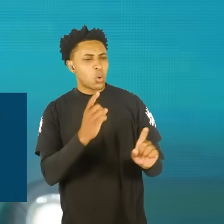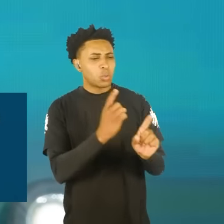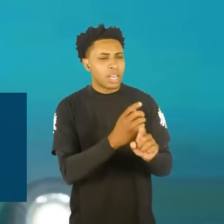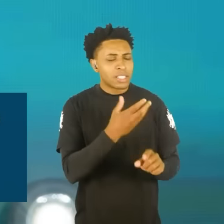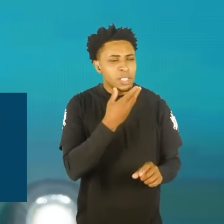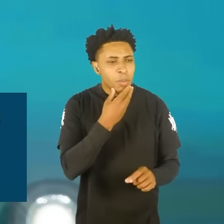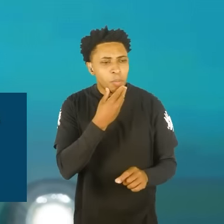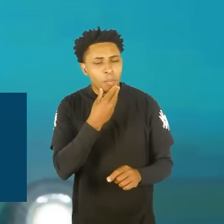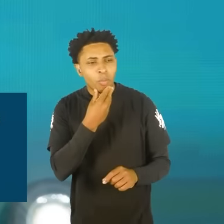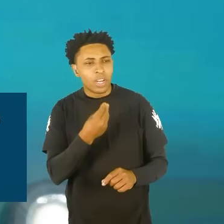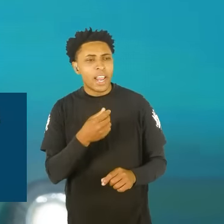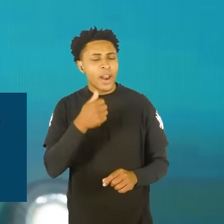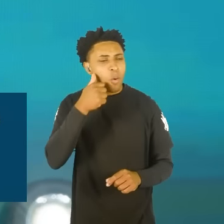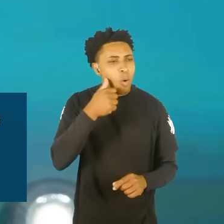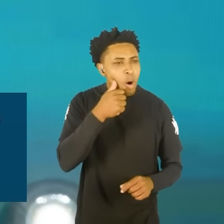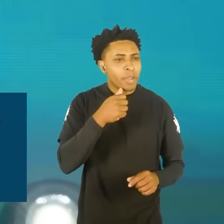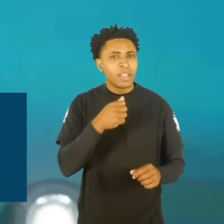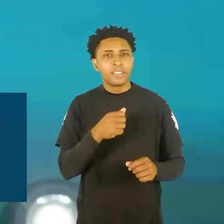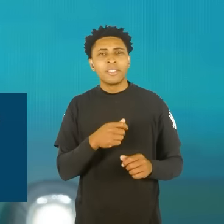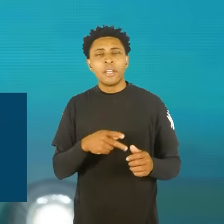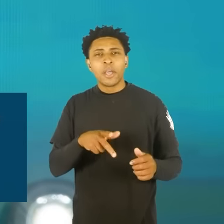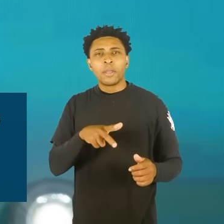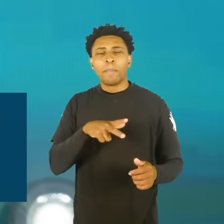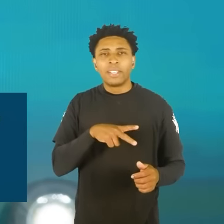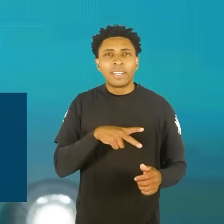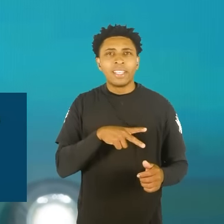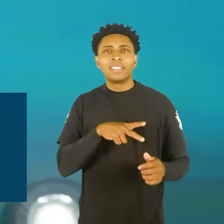que pertencessem ao caminho,